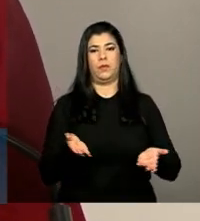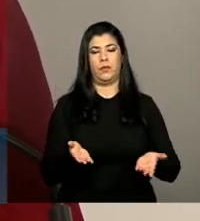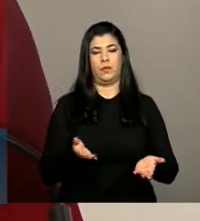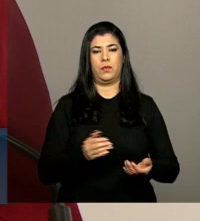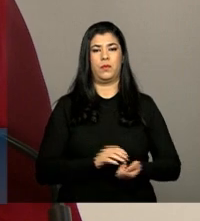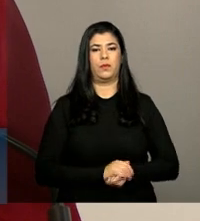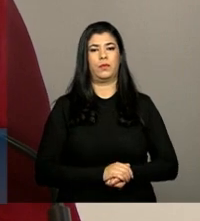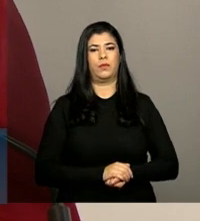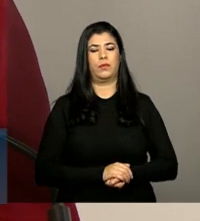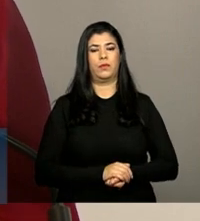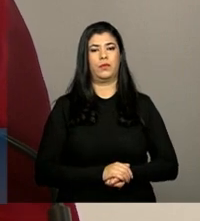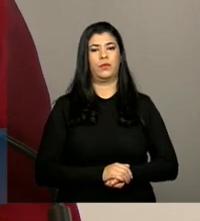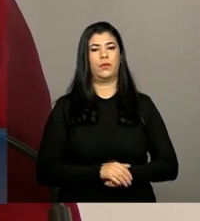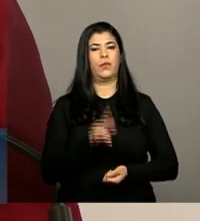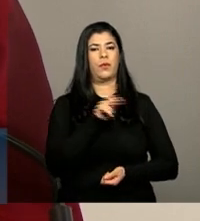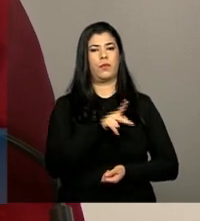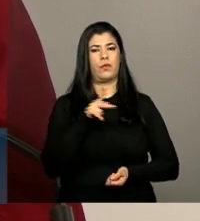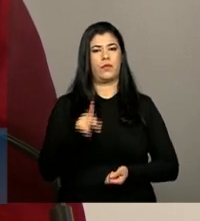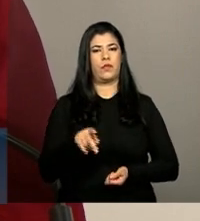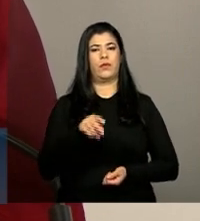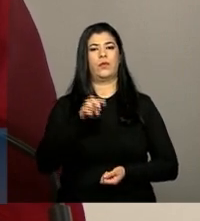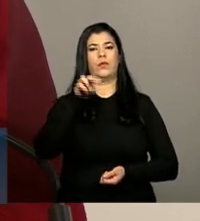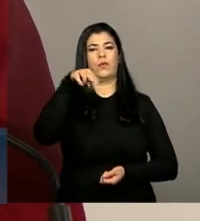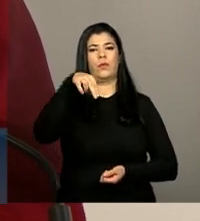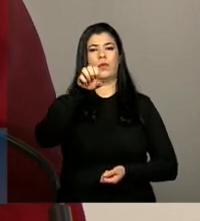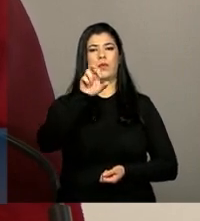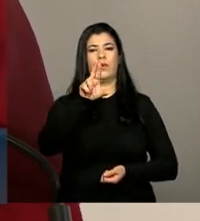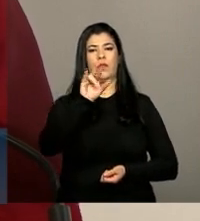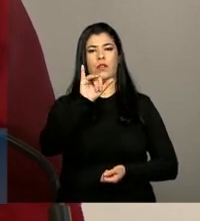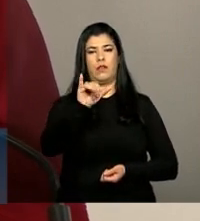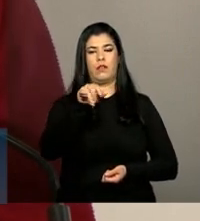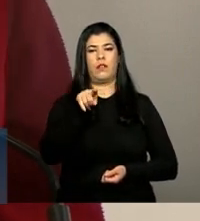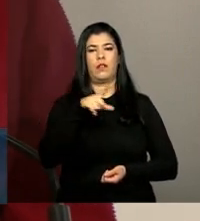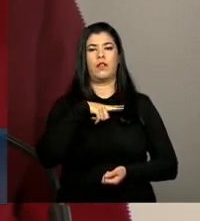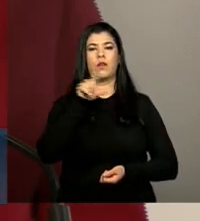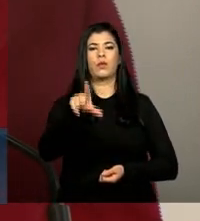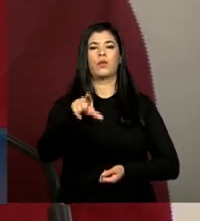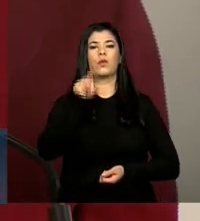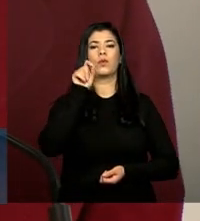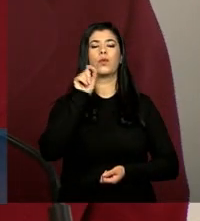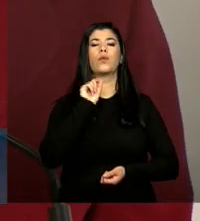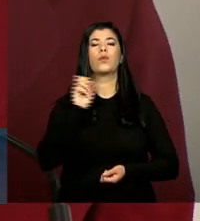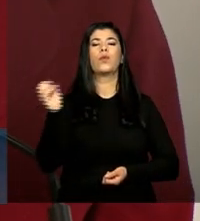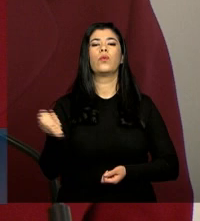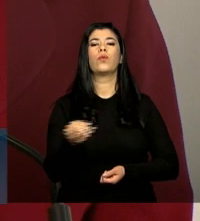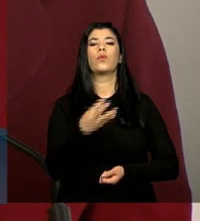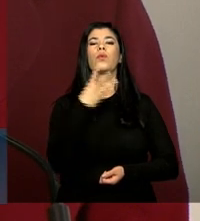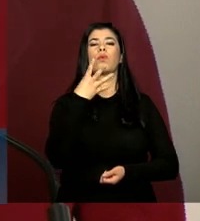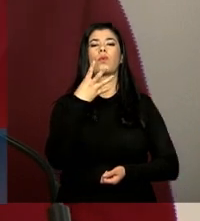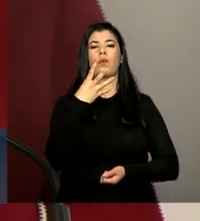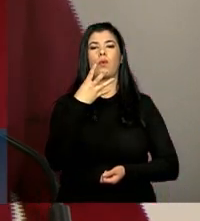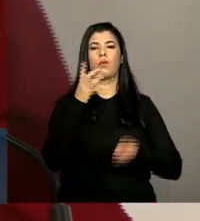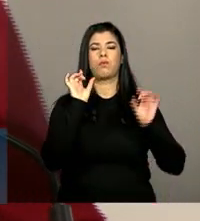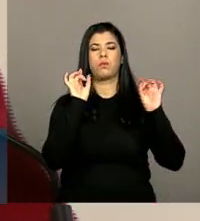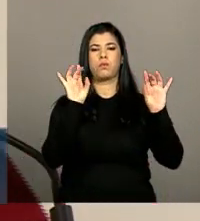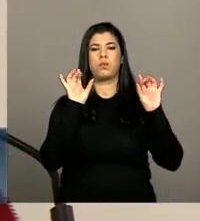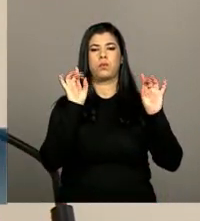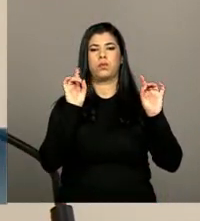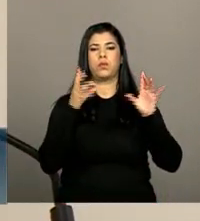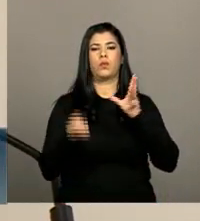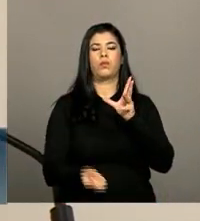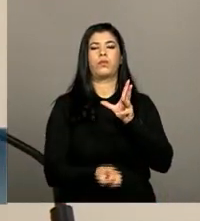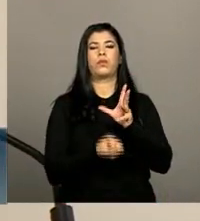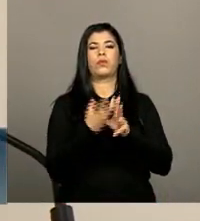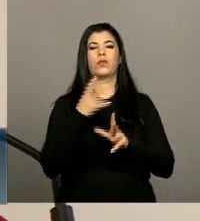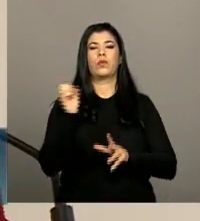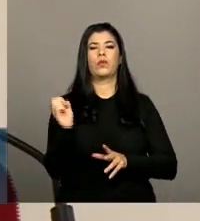o professor Marcelo nelli nomeou aquele que seria um novo fenômeno o fenômeno do surgimento